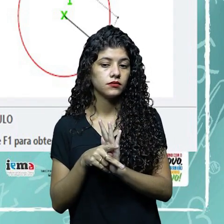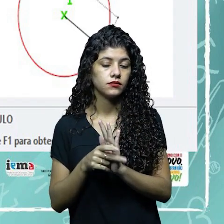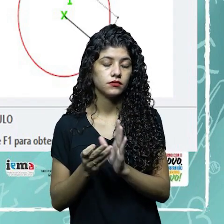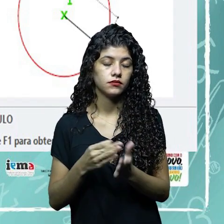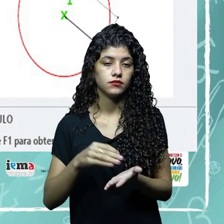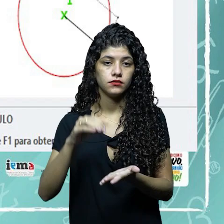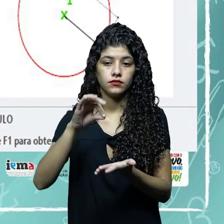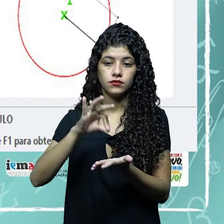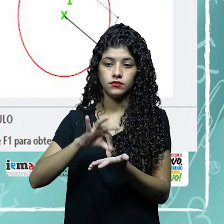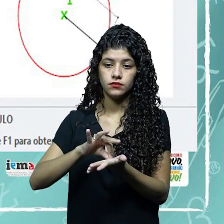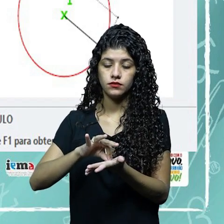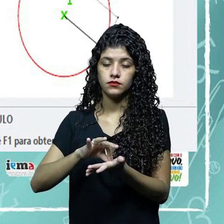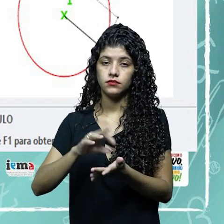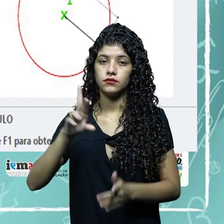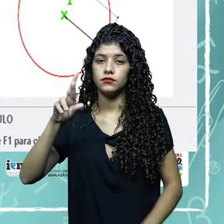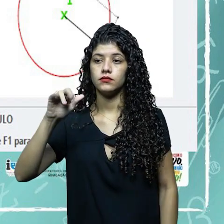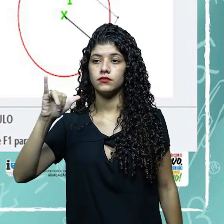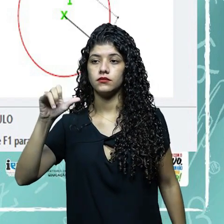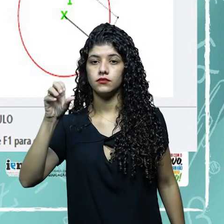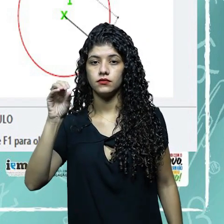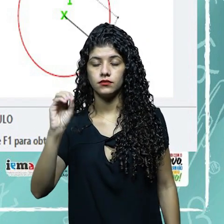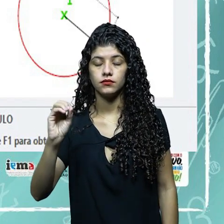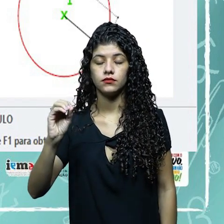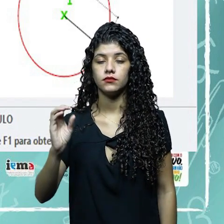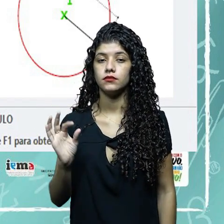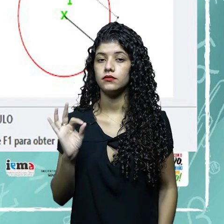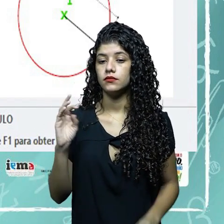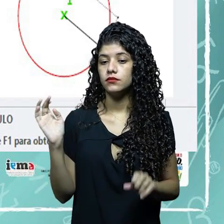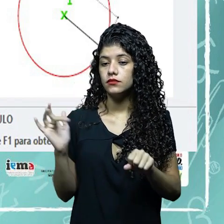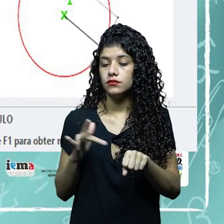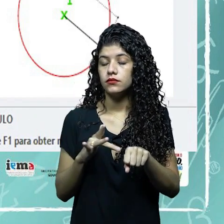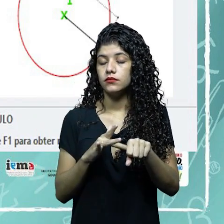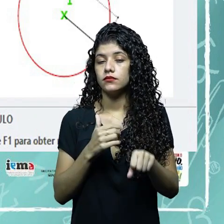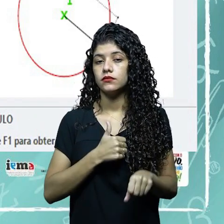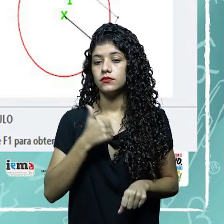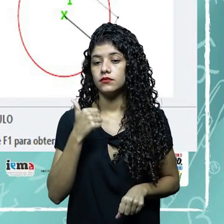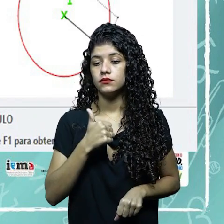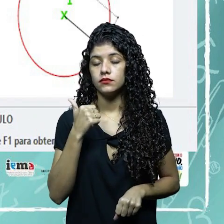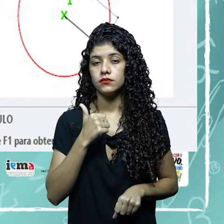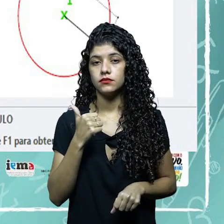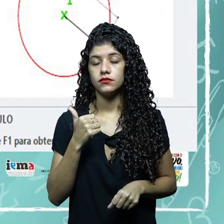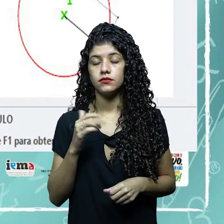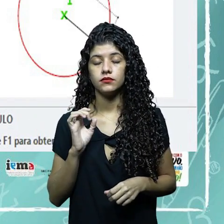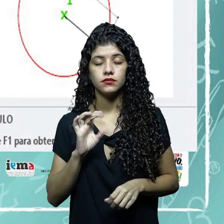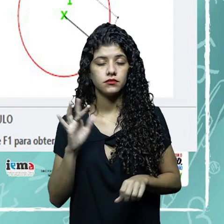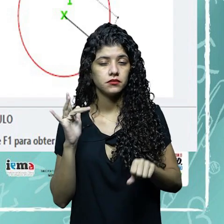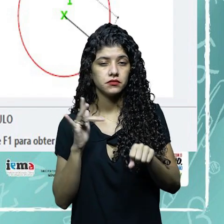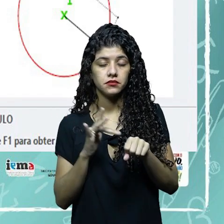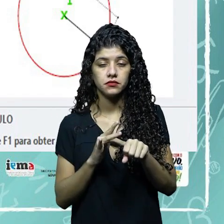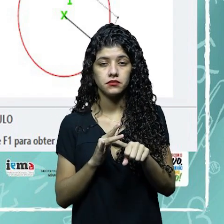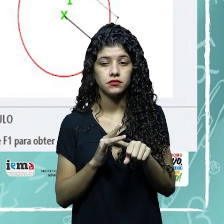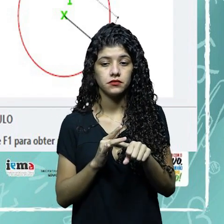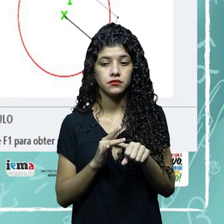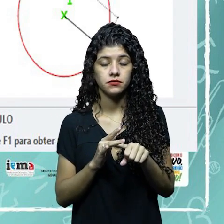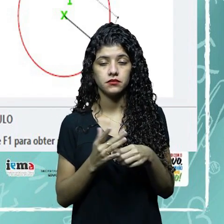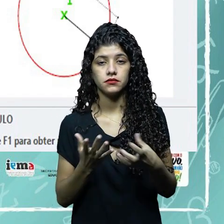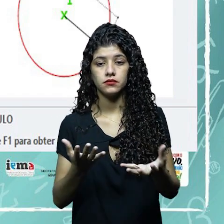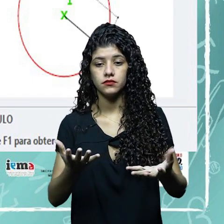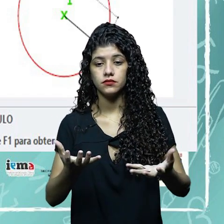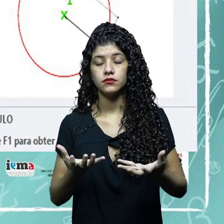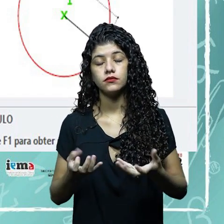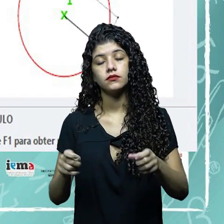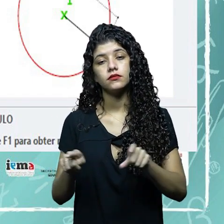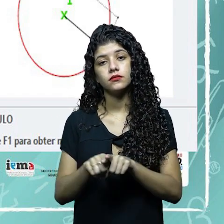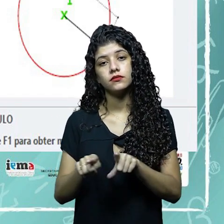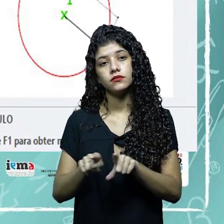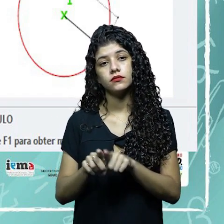o centro e o raio, ou seja, eu clico nessa primeira opção aí, basta eu clicar no centro ali de onde eu